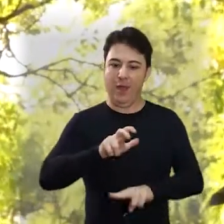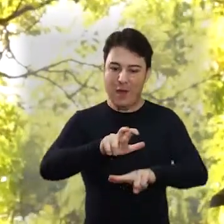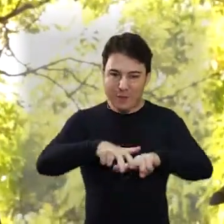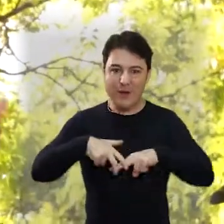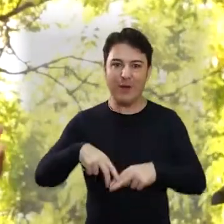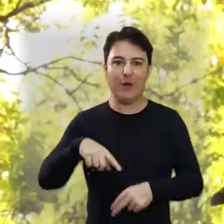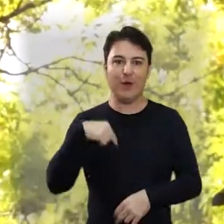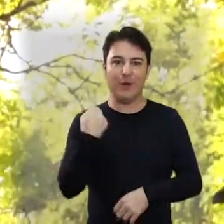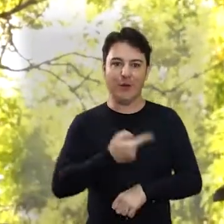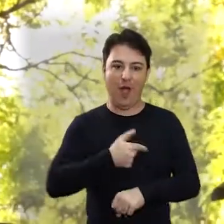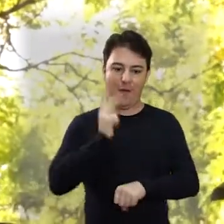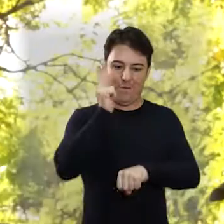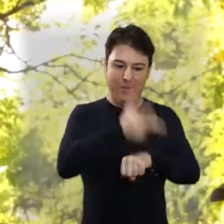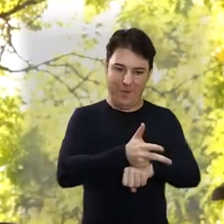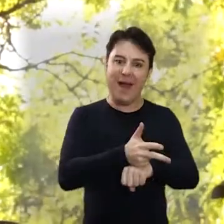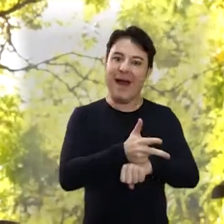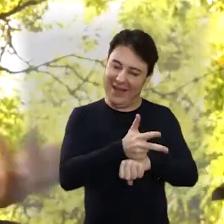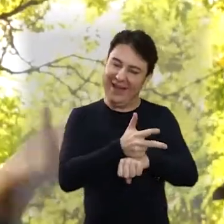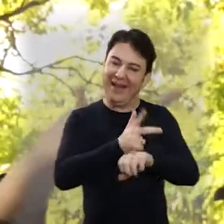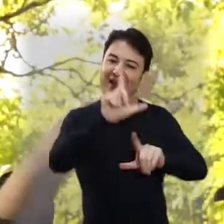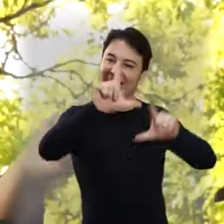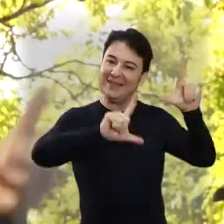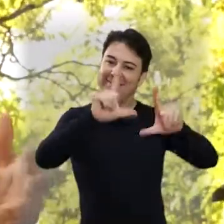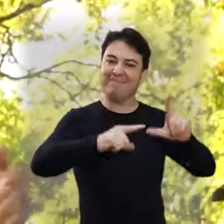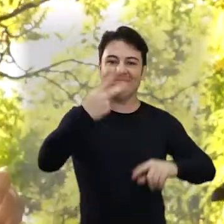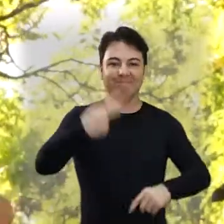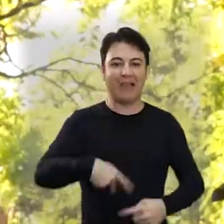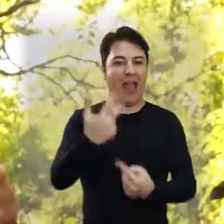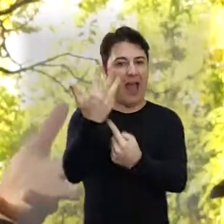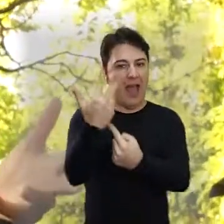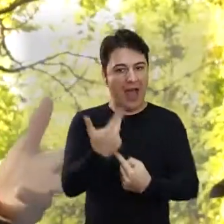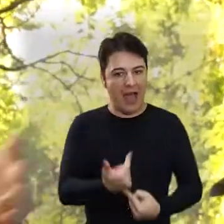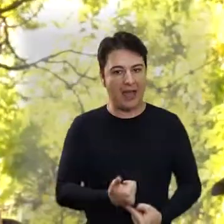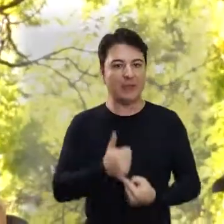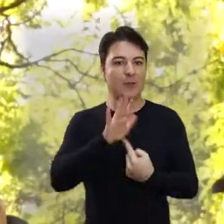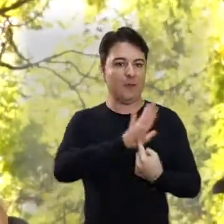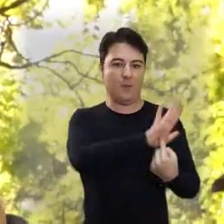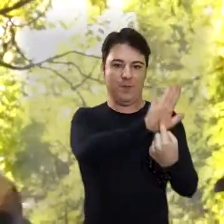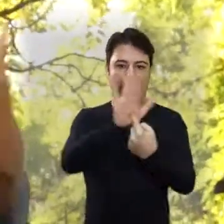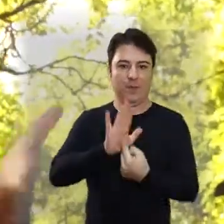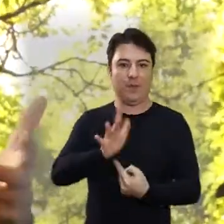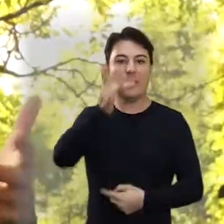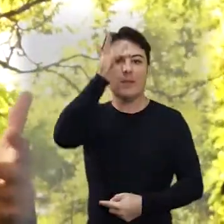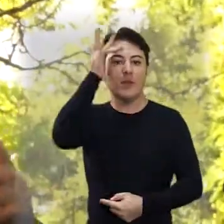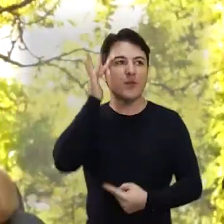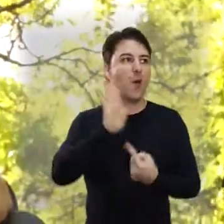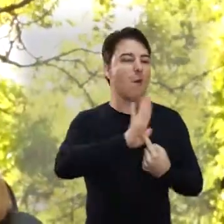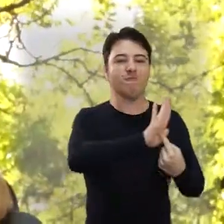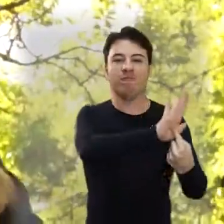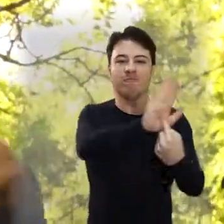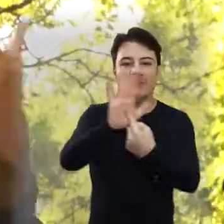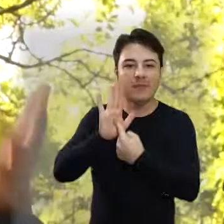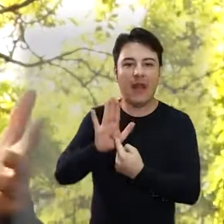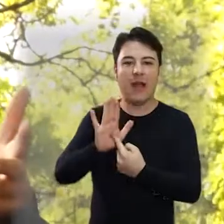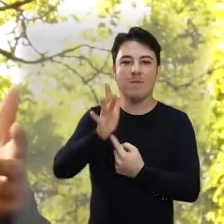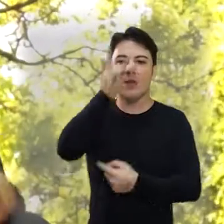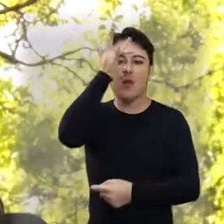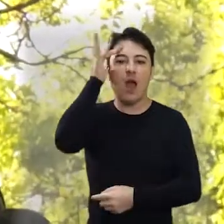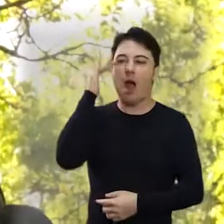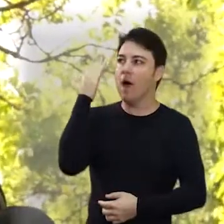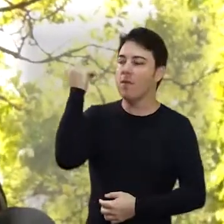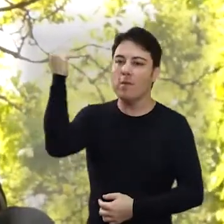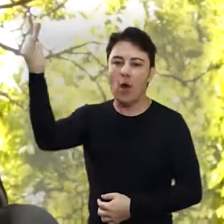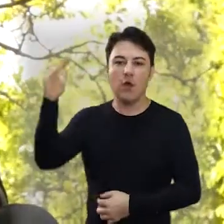eu percebo que acredita na arte, tanto é que a gente está fazendo um programa aqui municipal que fala sobre isso, que mostra para a